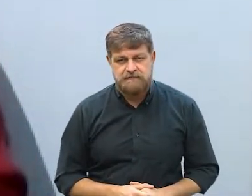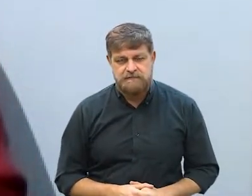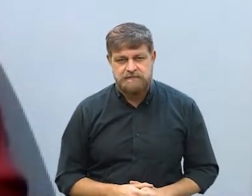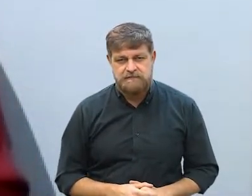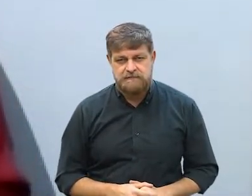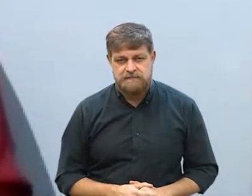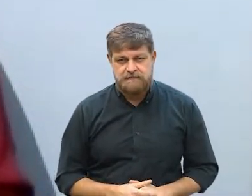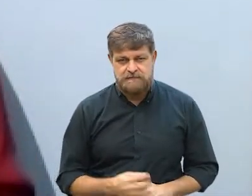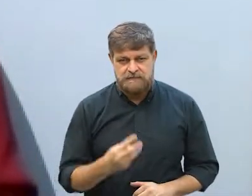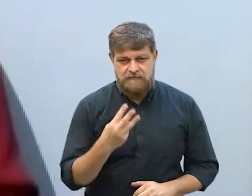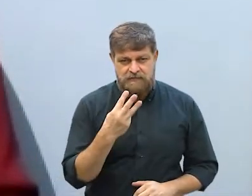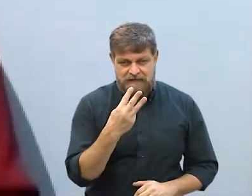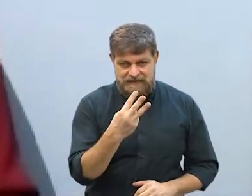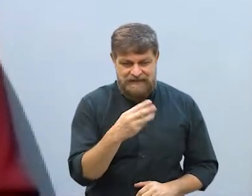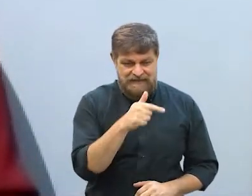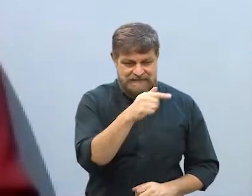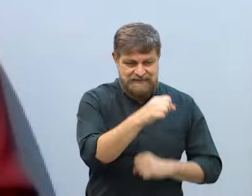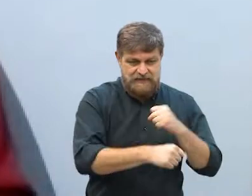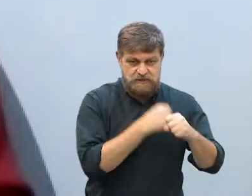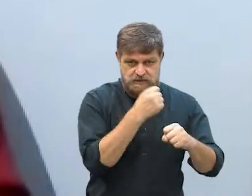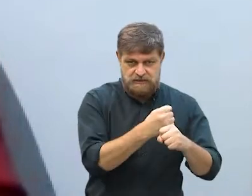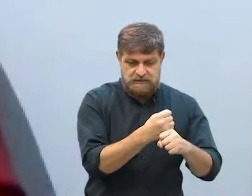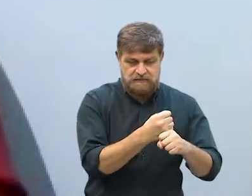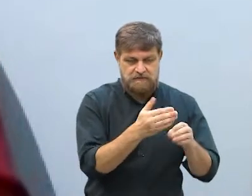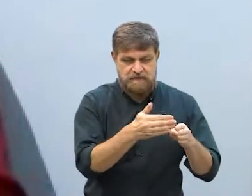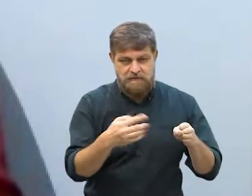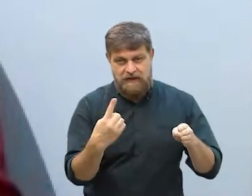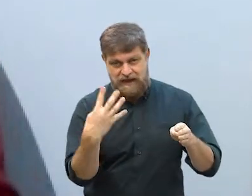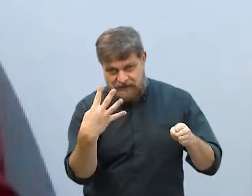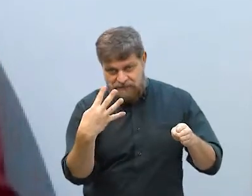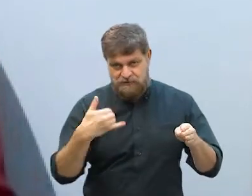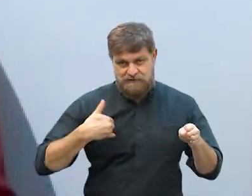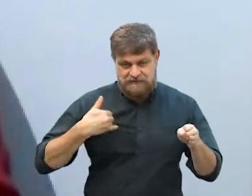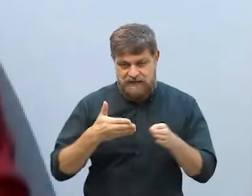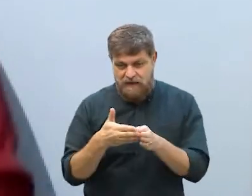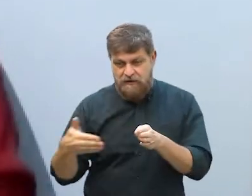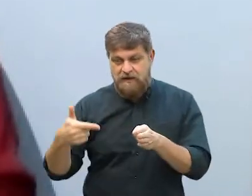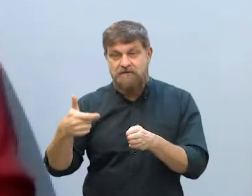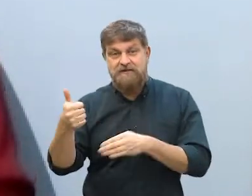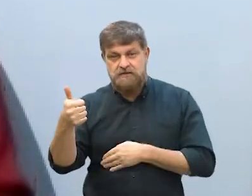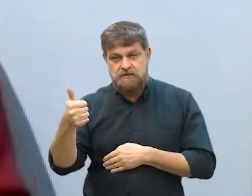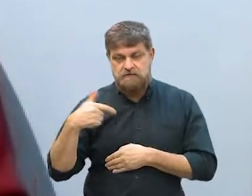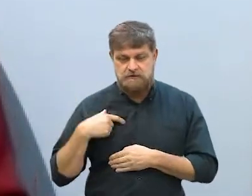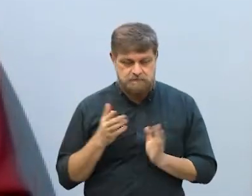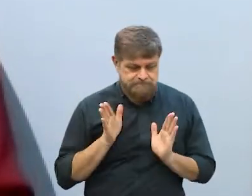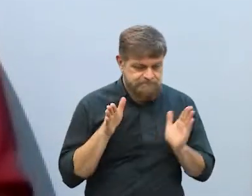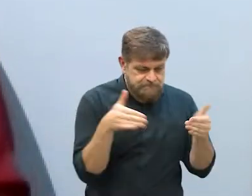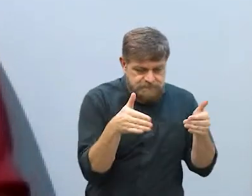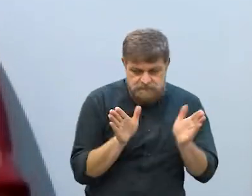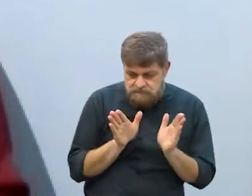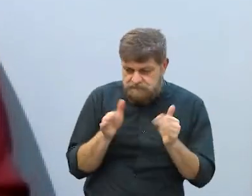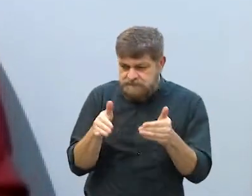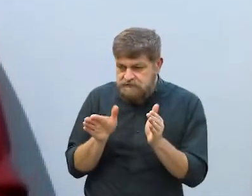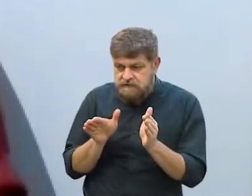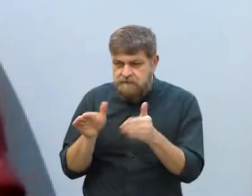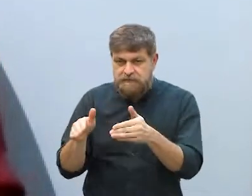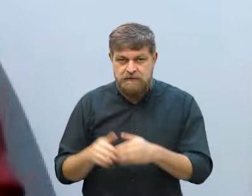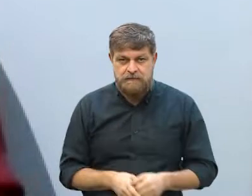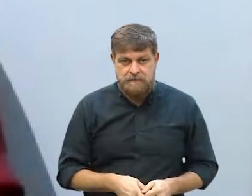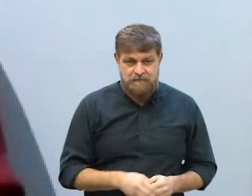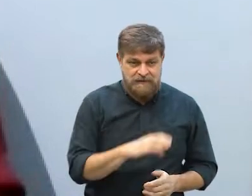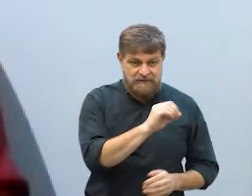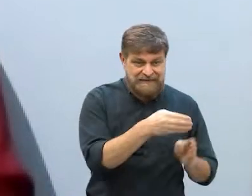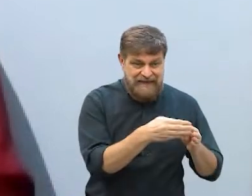nos 3 primeiros setênios, que seriam de 0 a 7, 7 a 14, 14 a 21, são muito visíveis, principalmente do 0